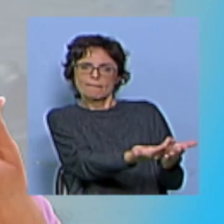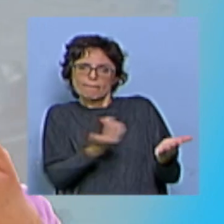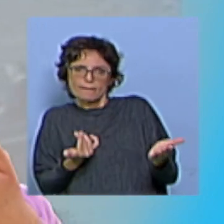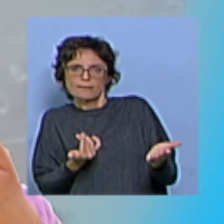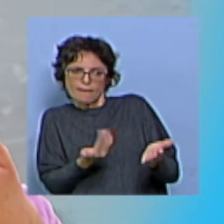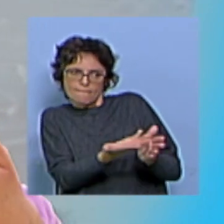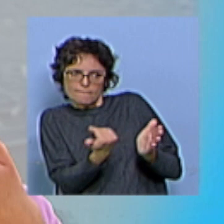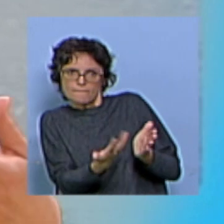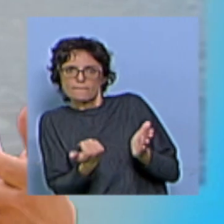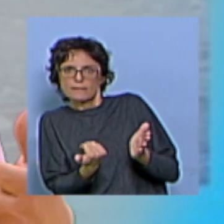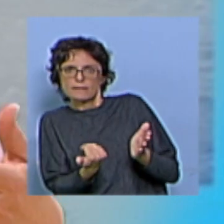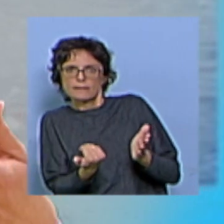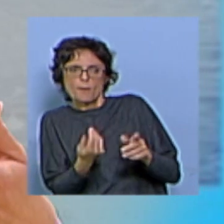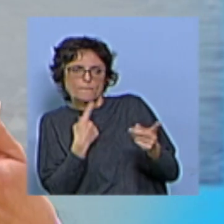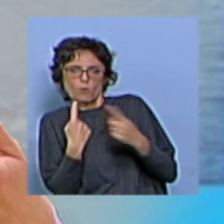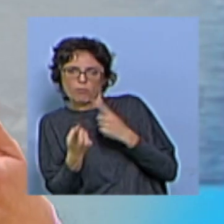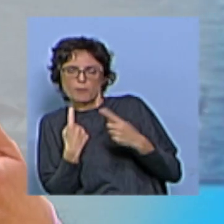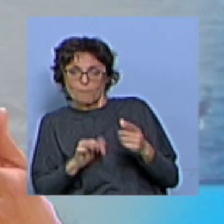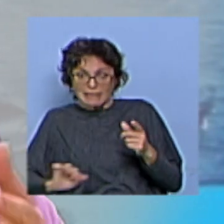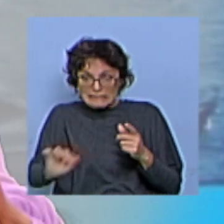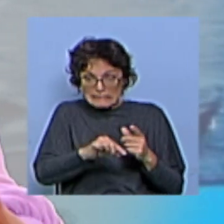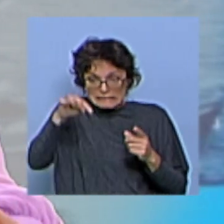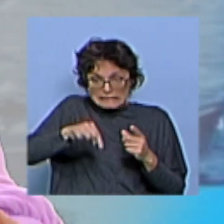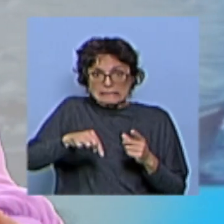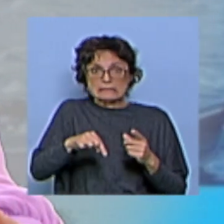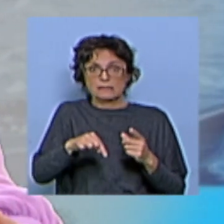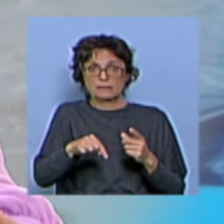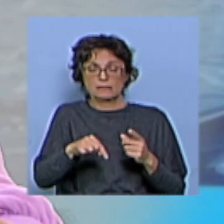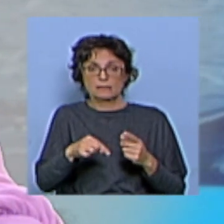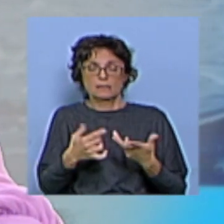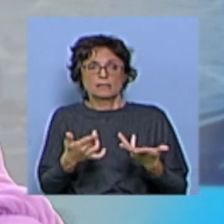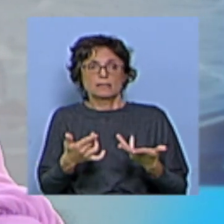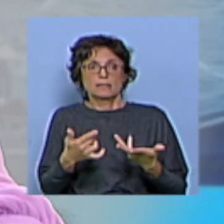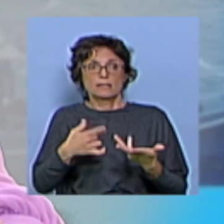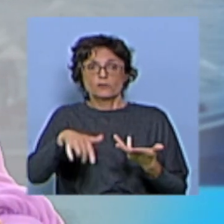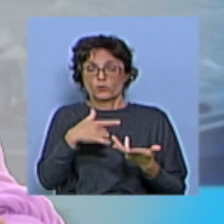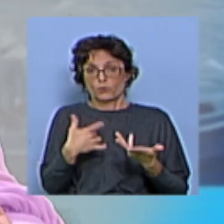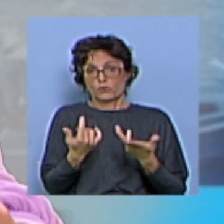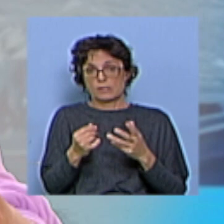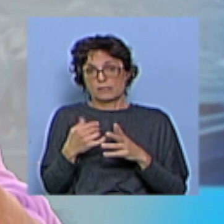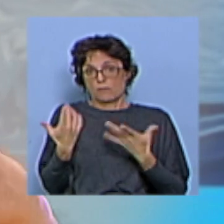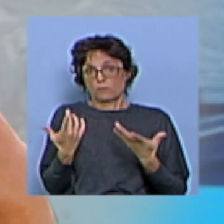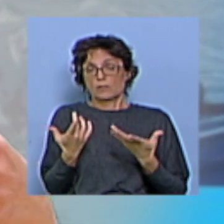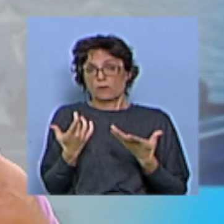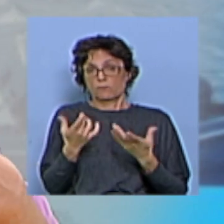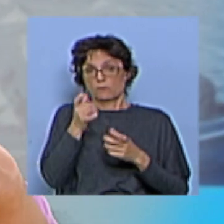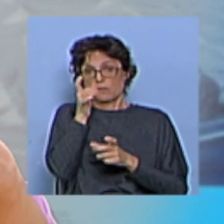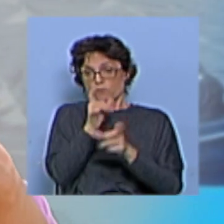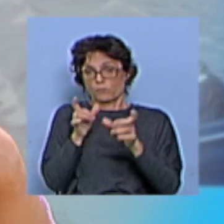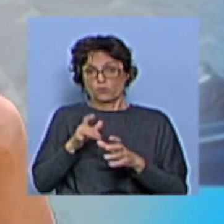cruzar estas realidades. E também é importante, nós, organizações da sociedade civil, reclamamos sempre